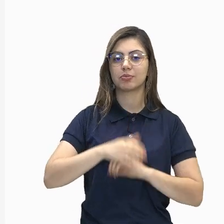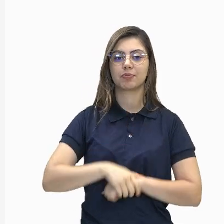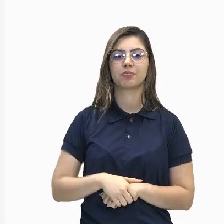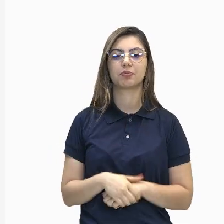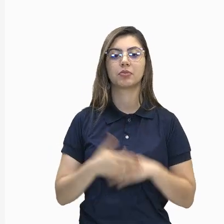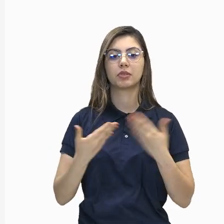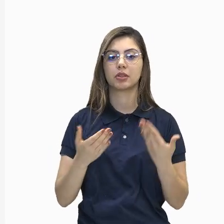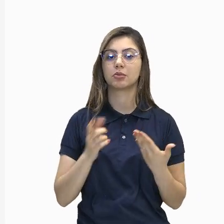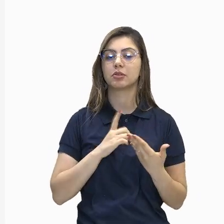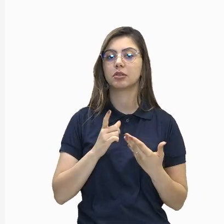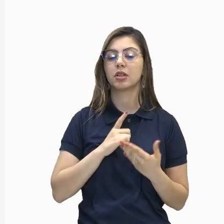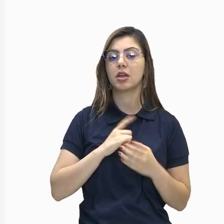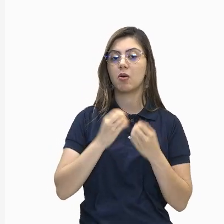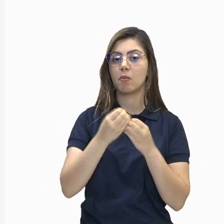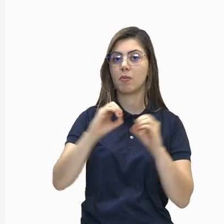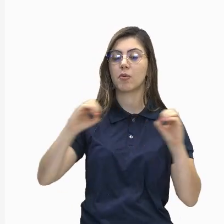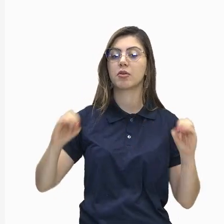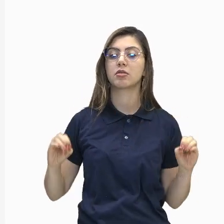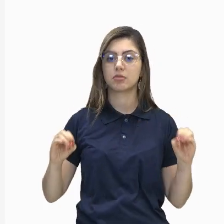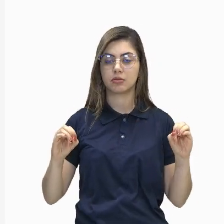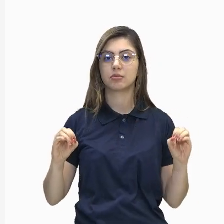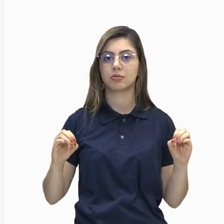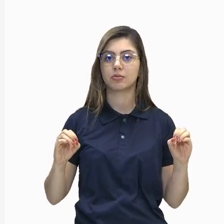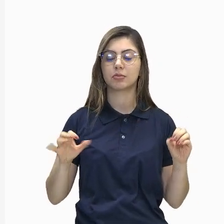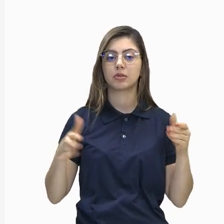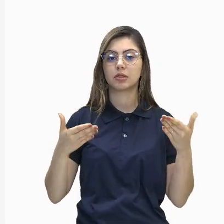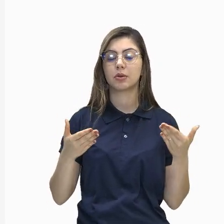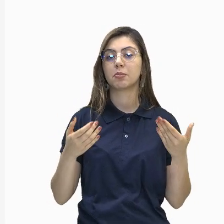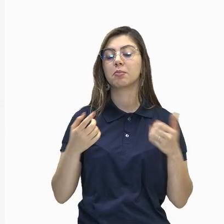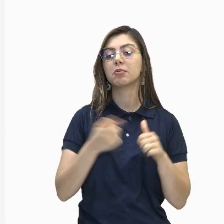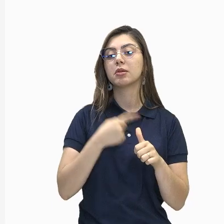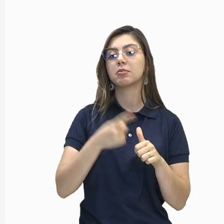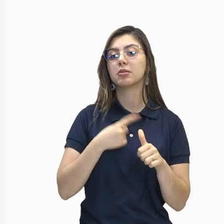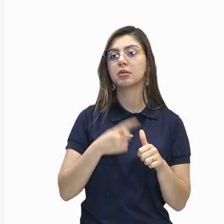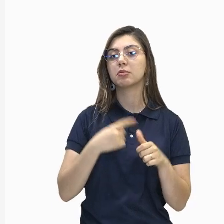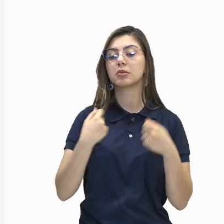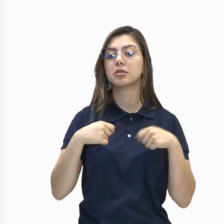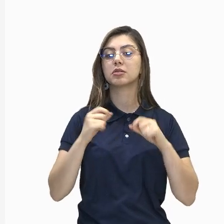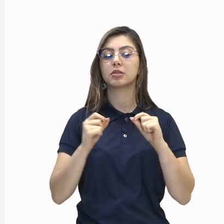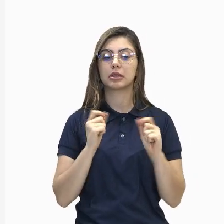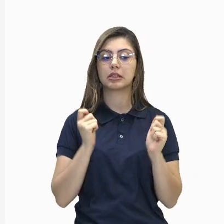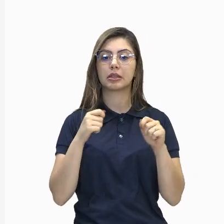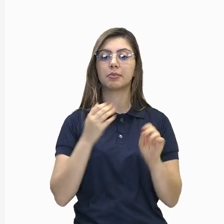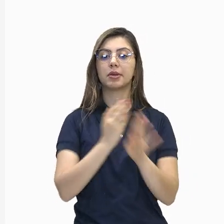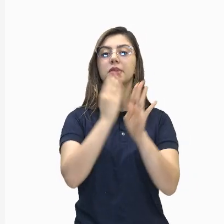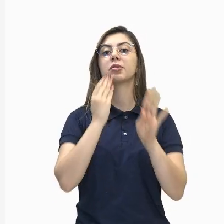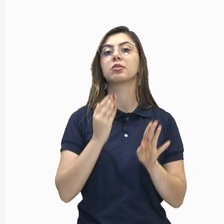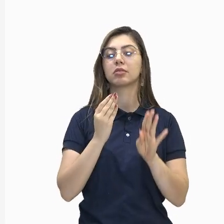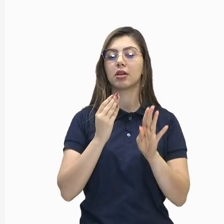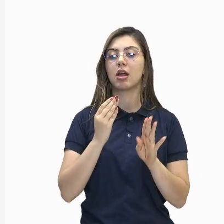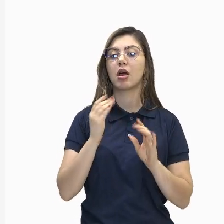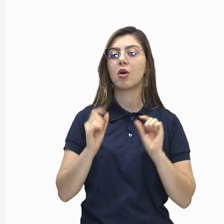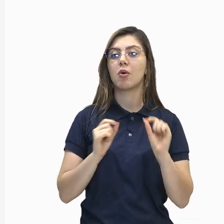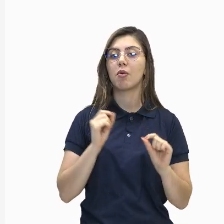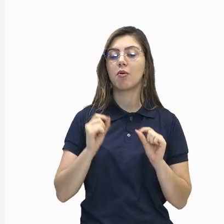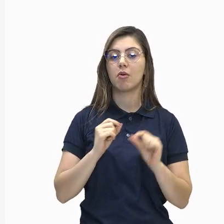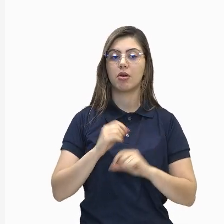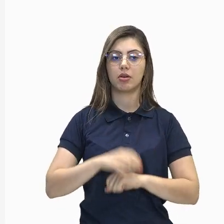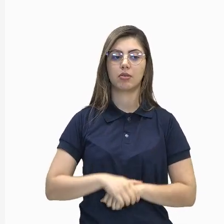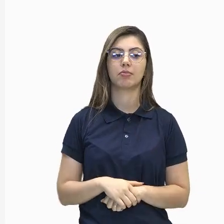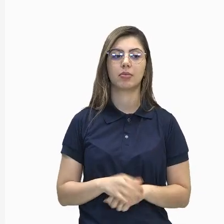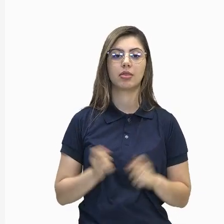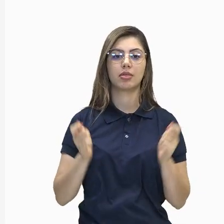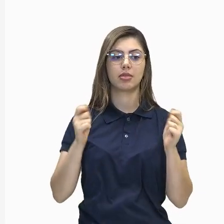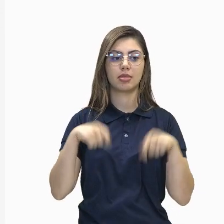passo que nós temos que fazer nesta oração para identificar tanto o sujeito quanto o predicado é identificar o